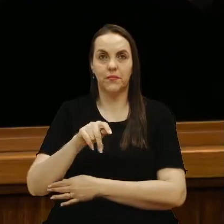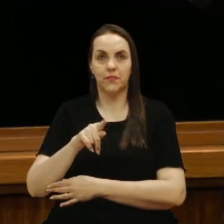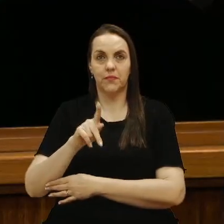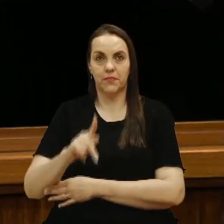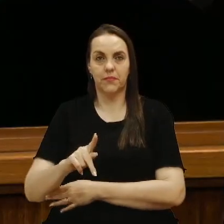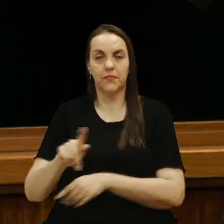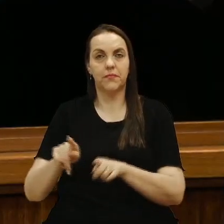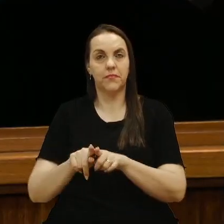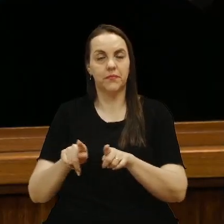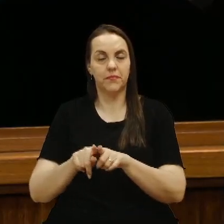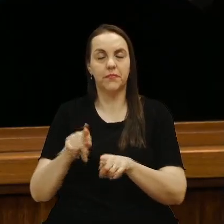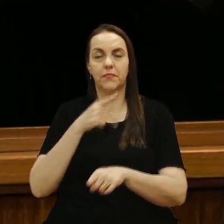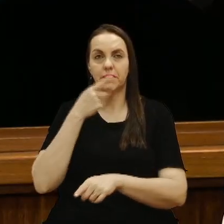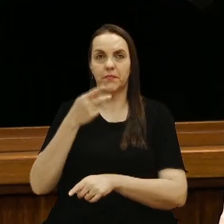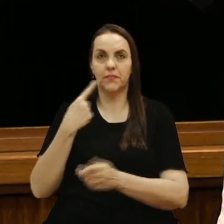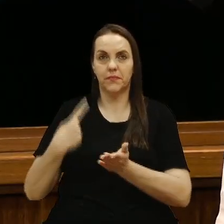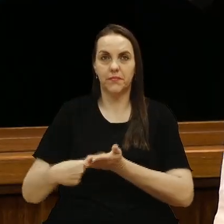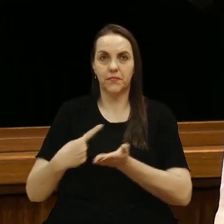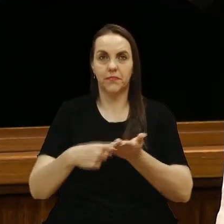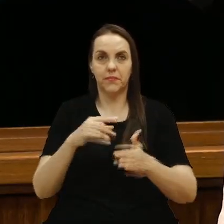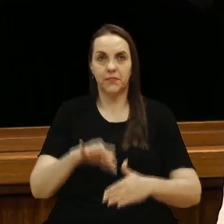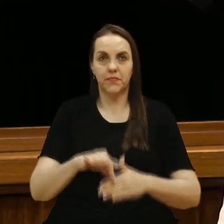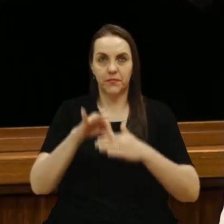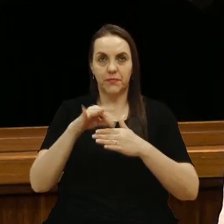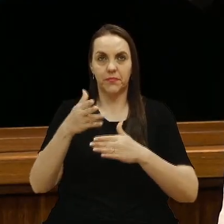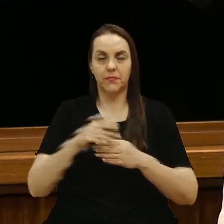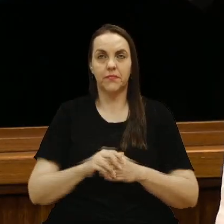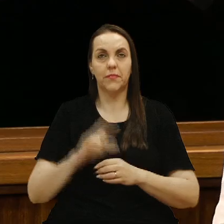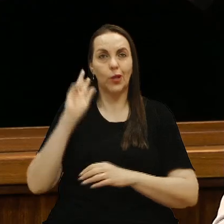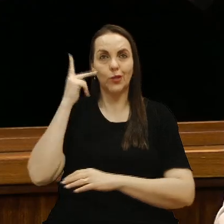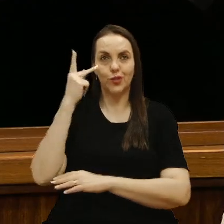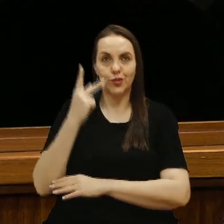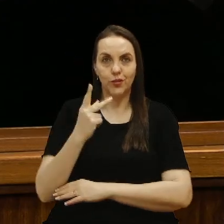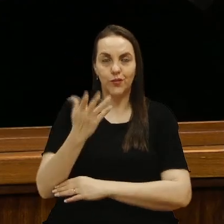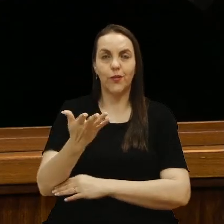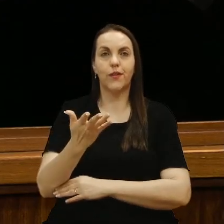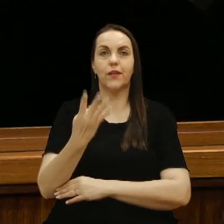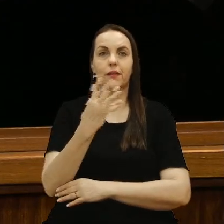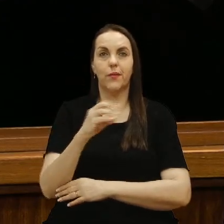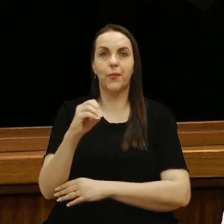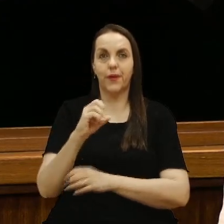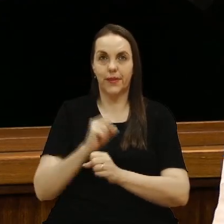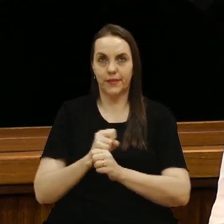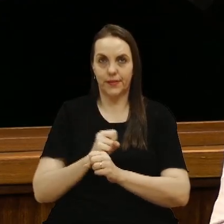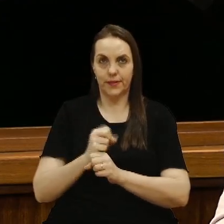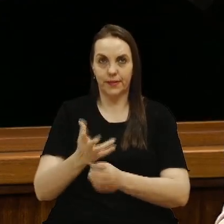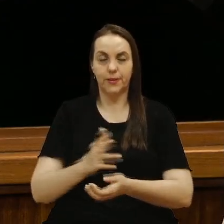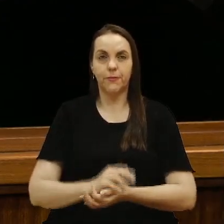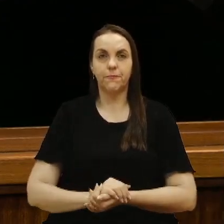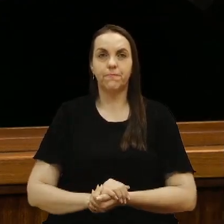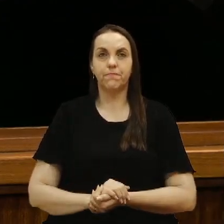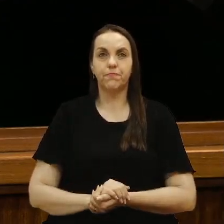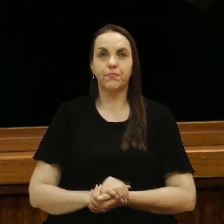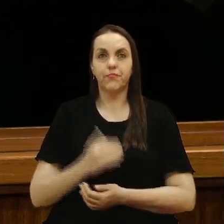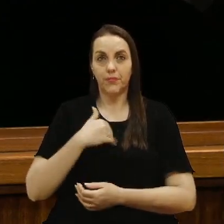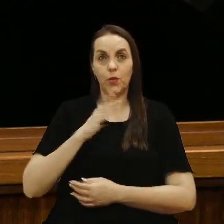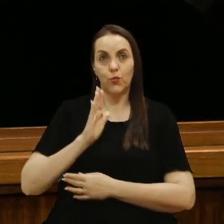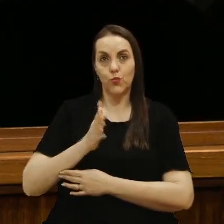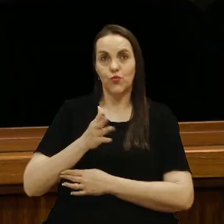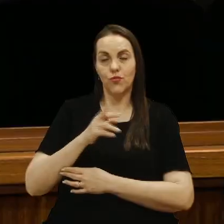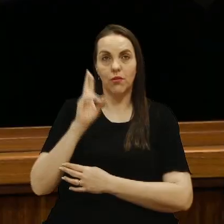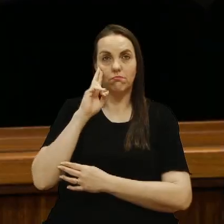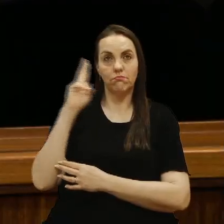falará no acordo de liderança, pela sua história, pelos seus 40 anos. Eu já fui de